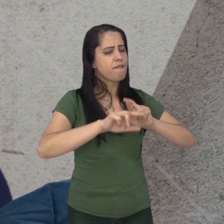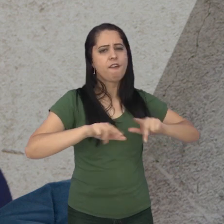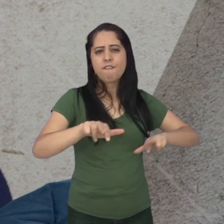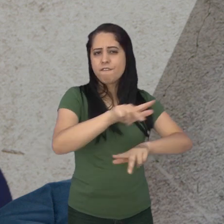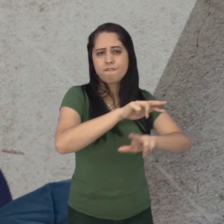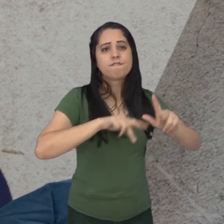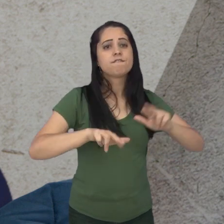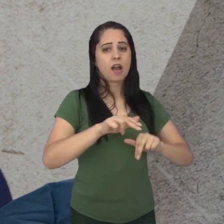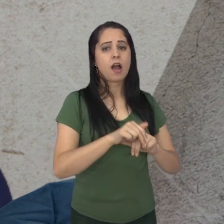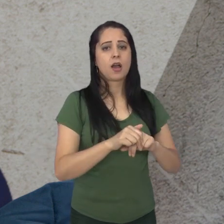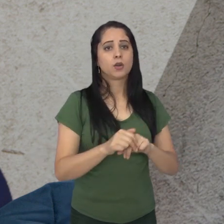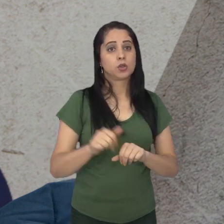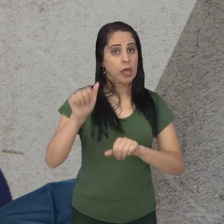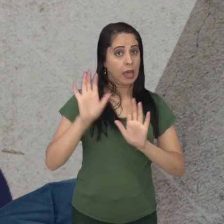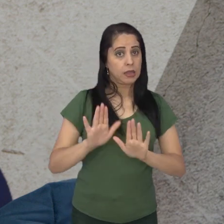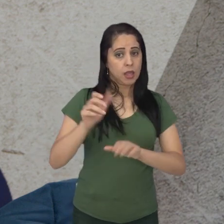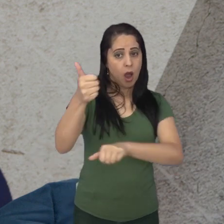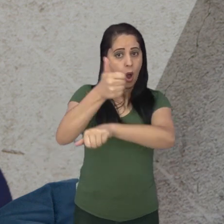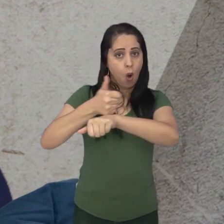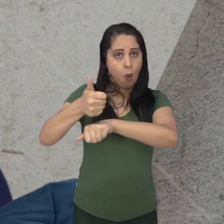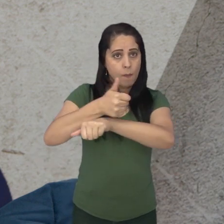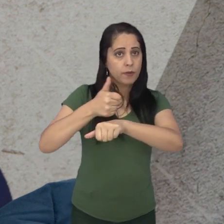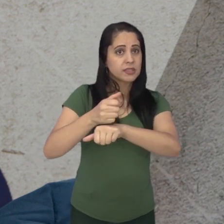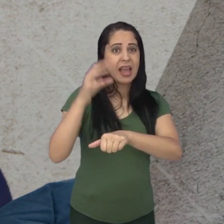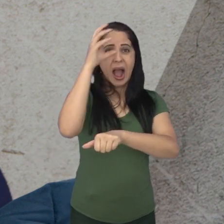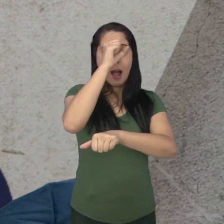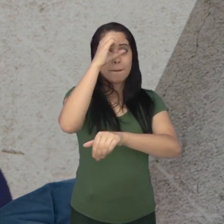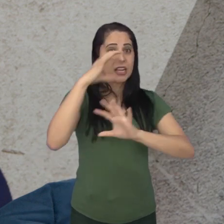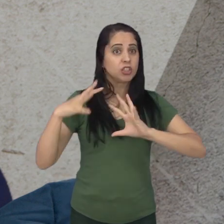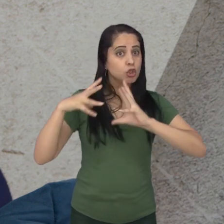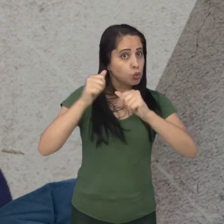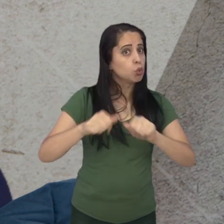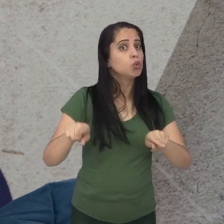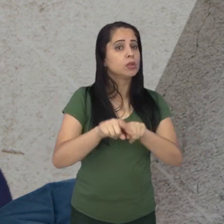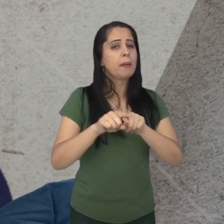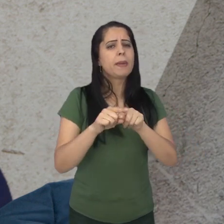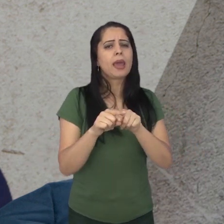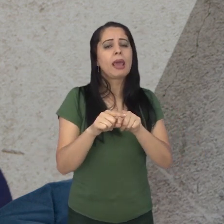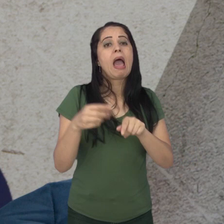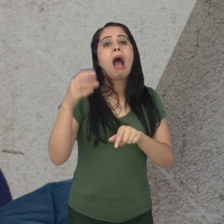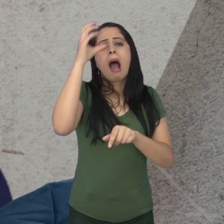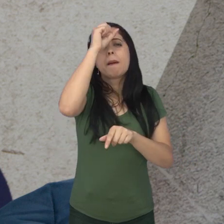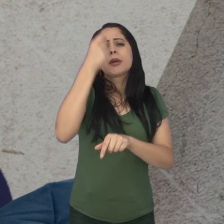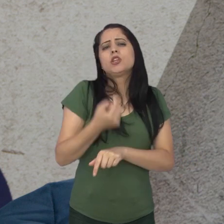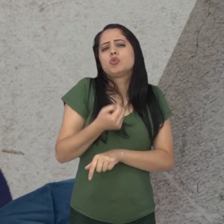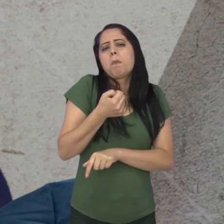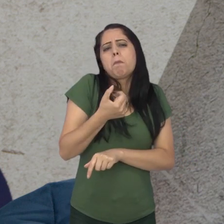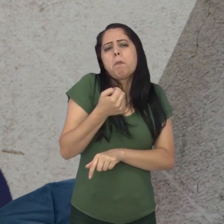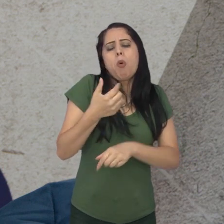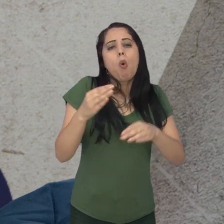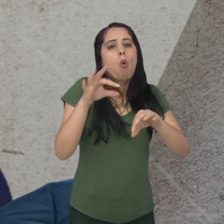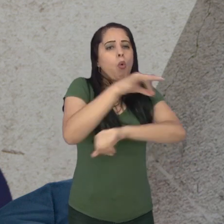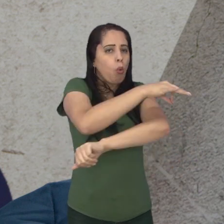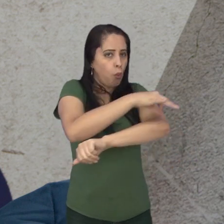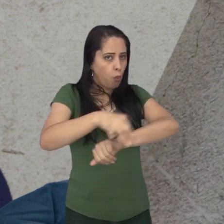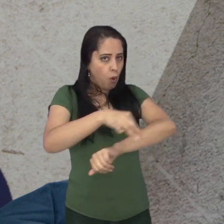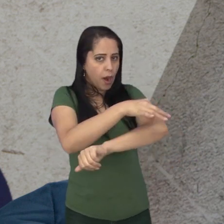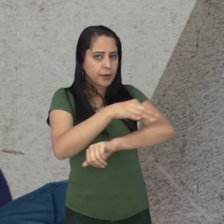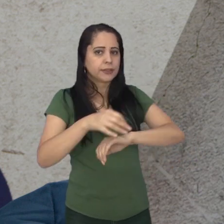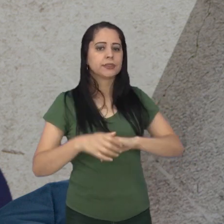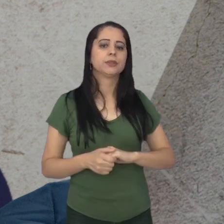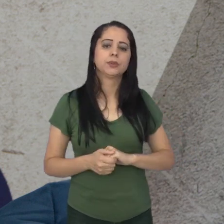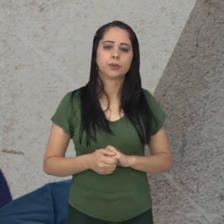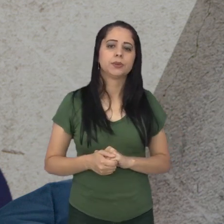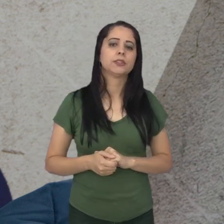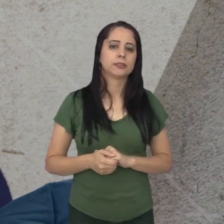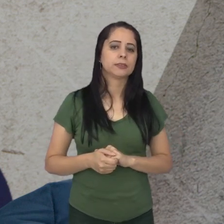toda a parte de projeto de arquitetura, de engenharia civil e de sistemas prediais. Isso tudo pode ser feito através de um